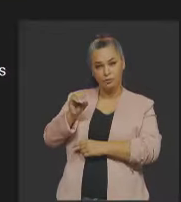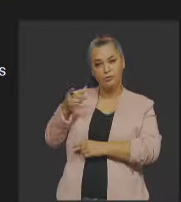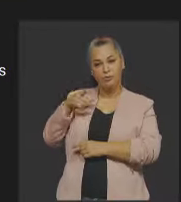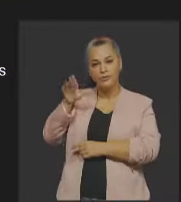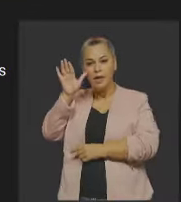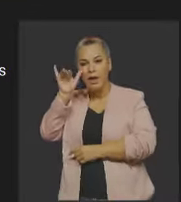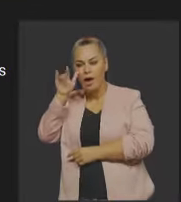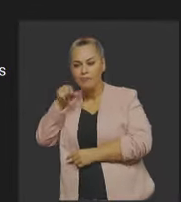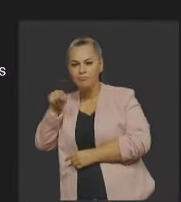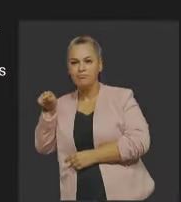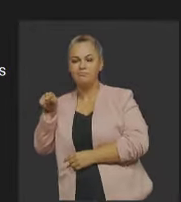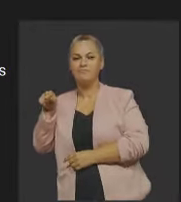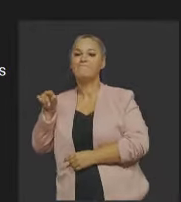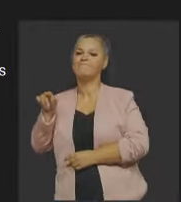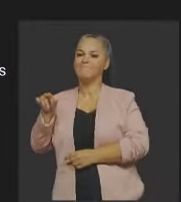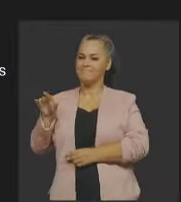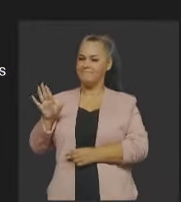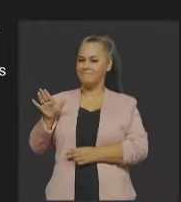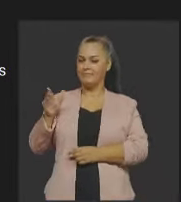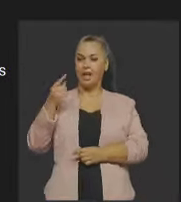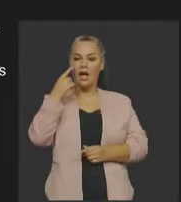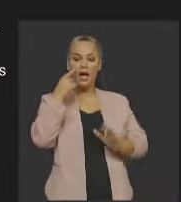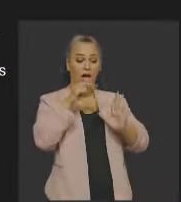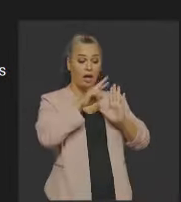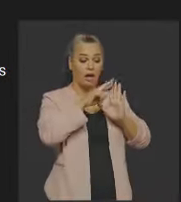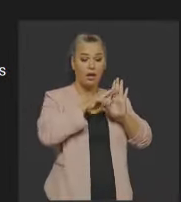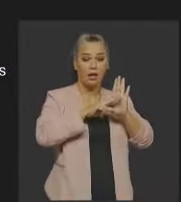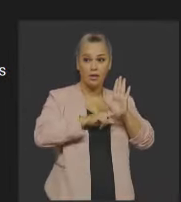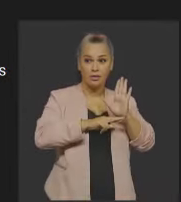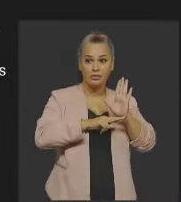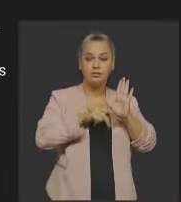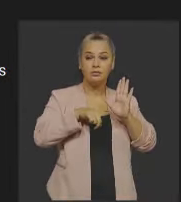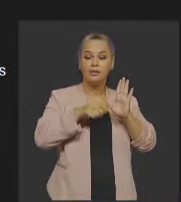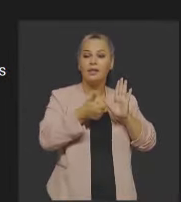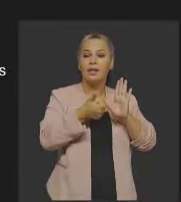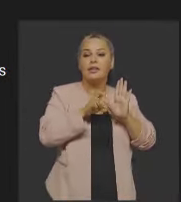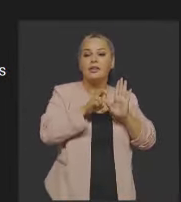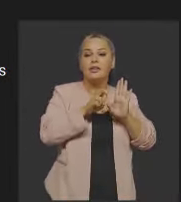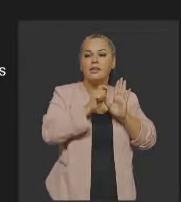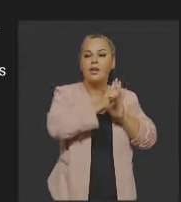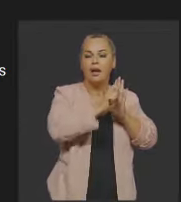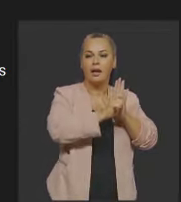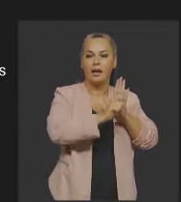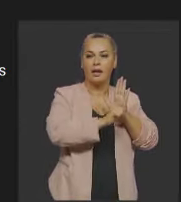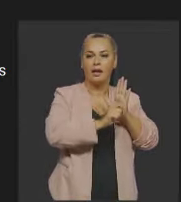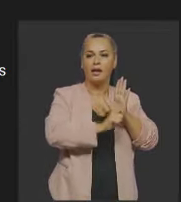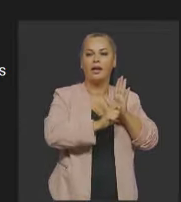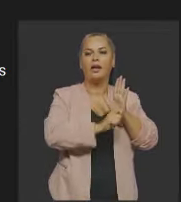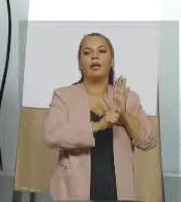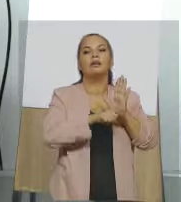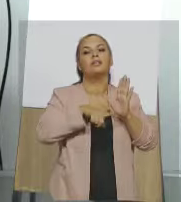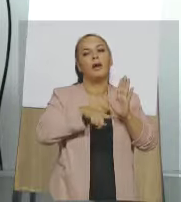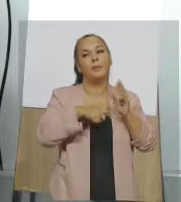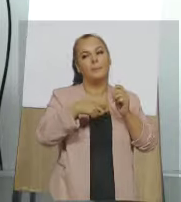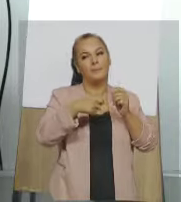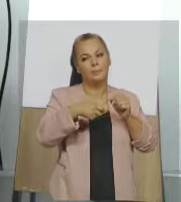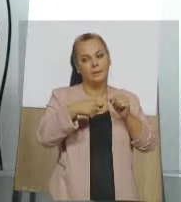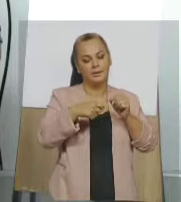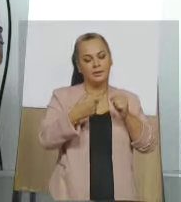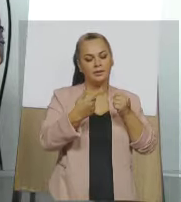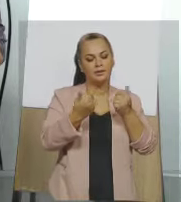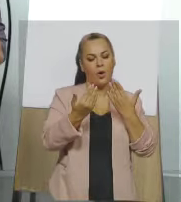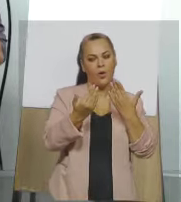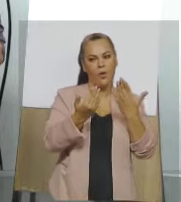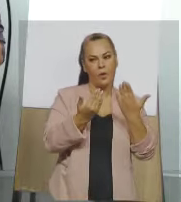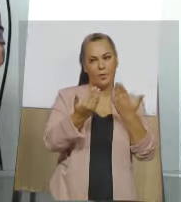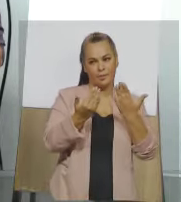30 linhas, não esqueça que seu texto deve apresentar elementos presentes nas duas charges, ou seja, você vai escrever um